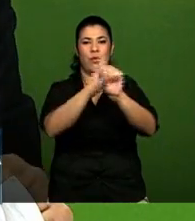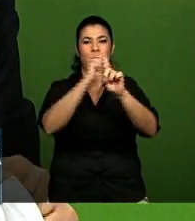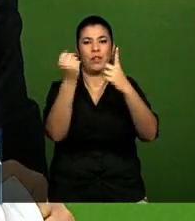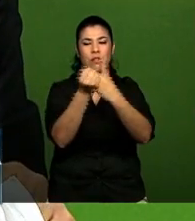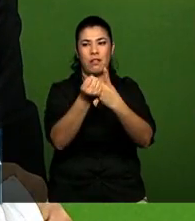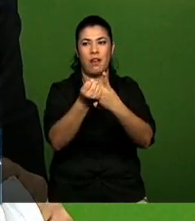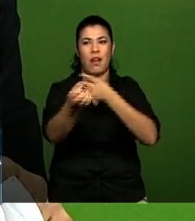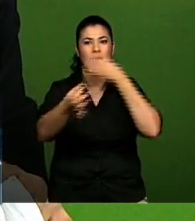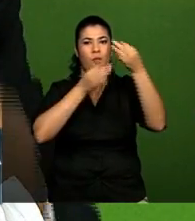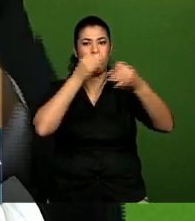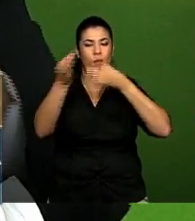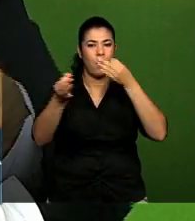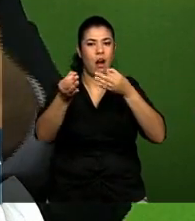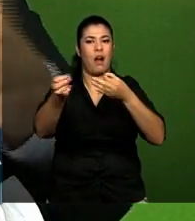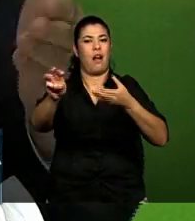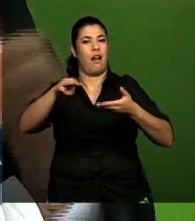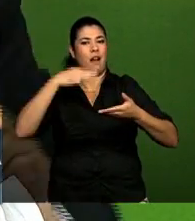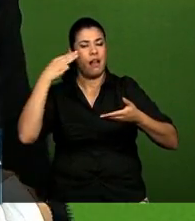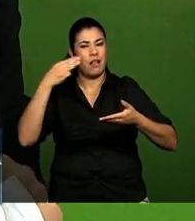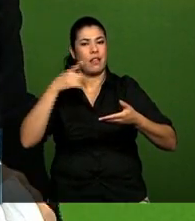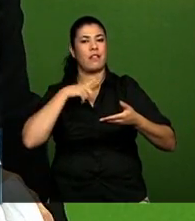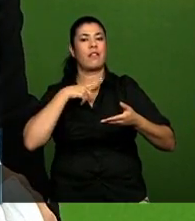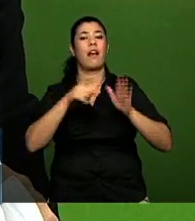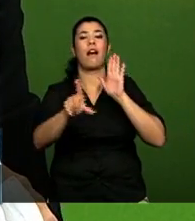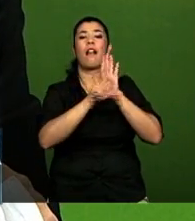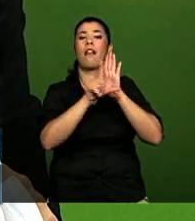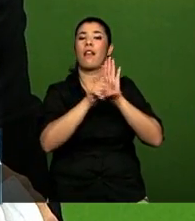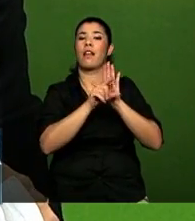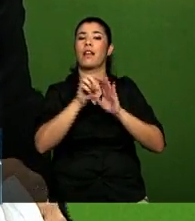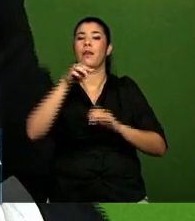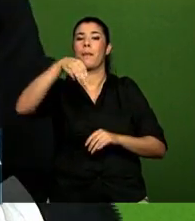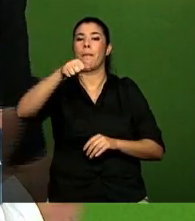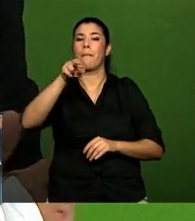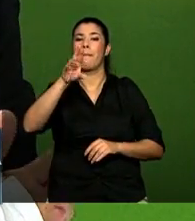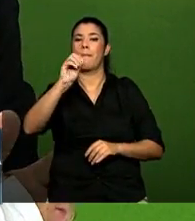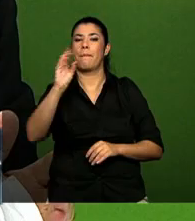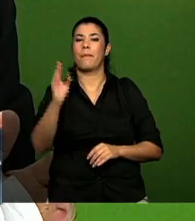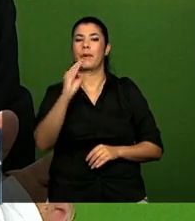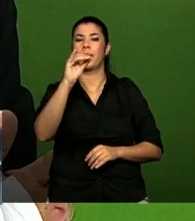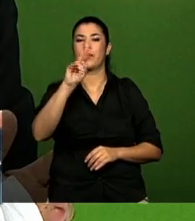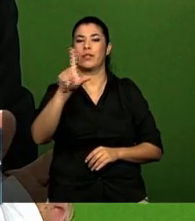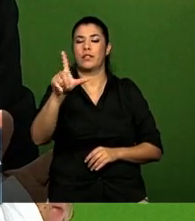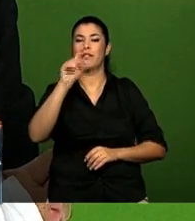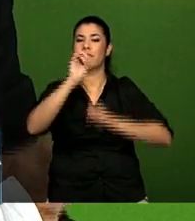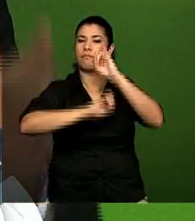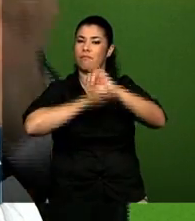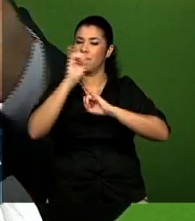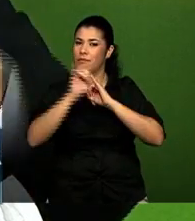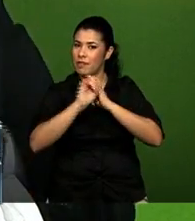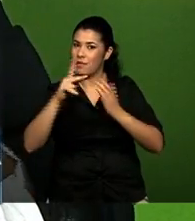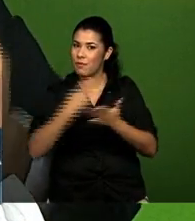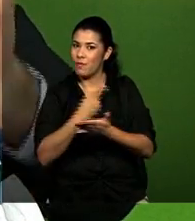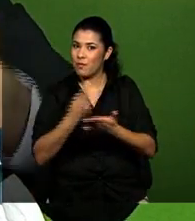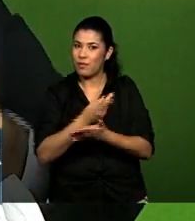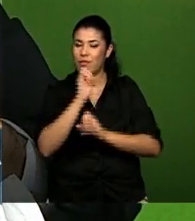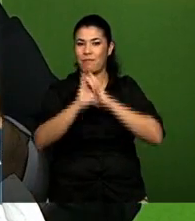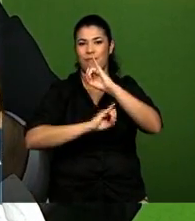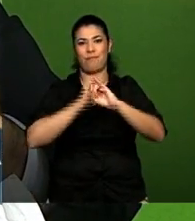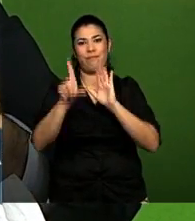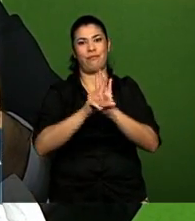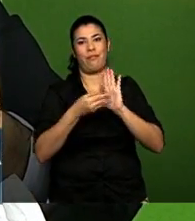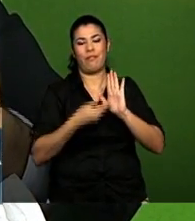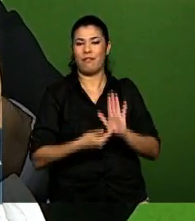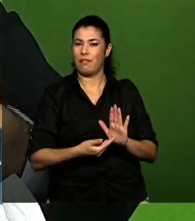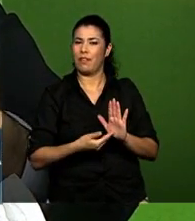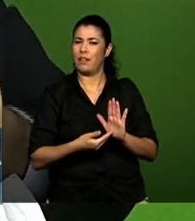na regulação da lei da chamada lei do Marco civil da internet isso é Pioneiro e é com este compromisso